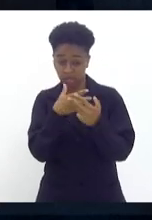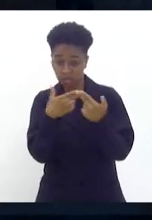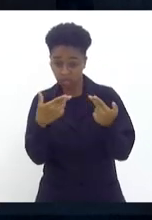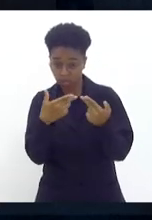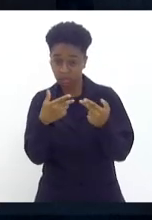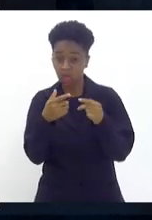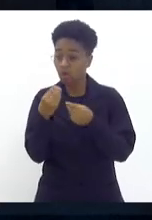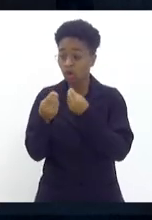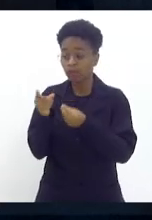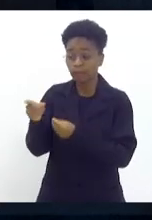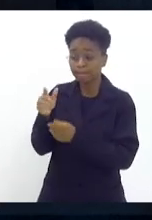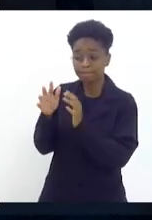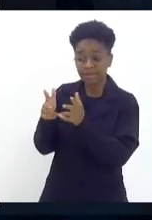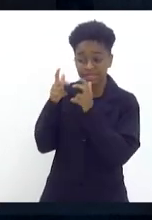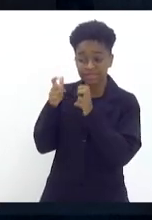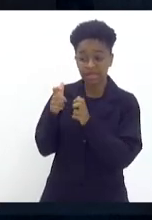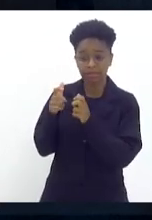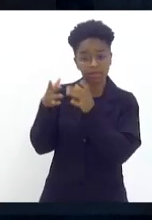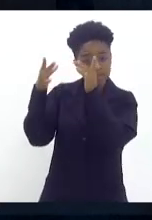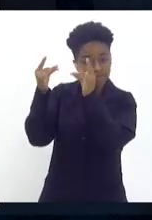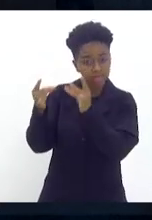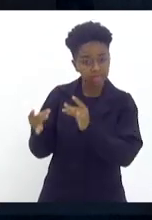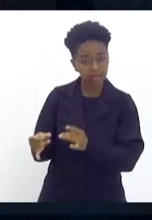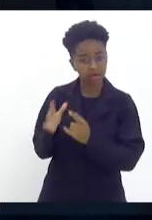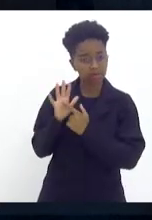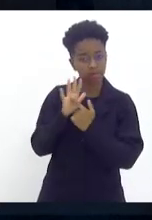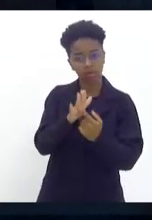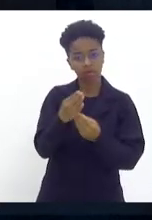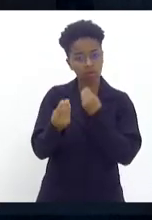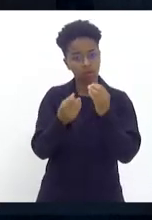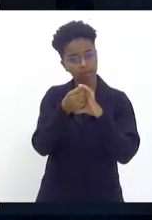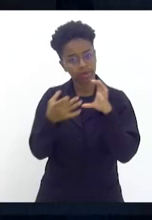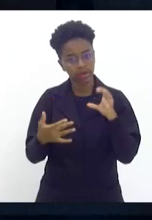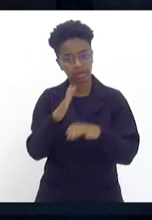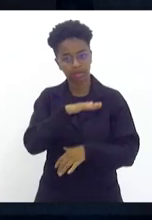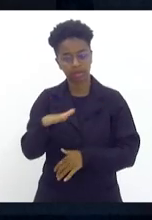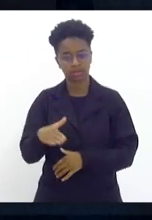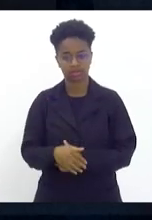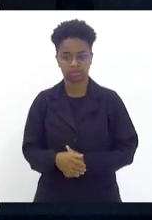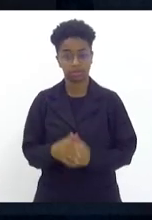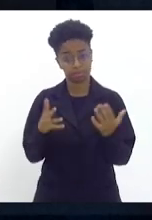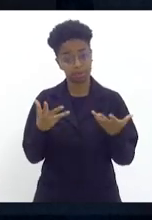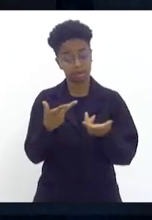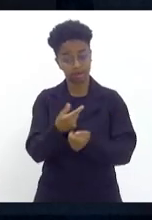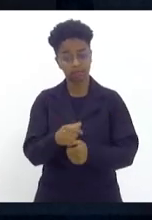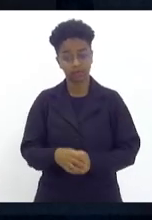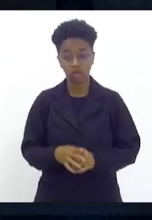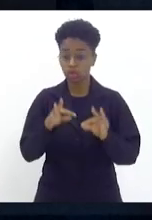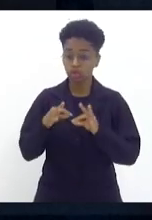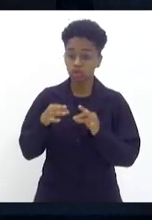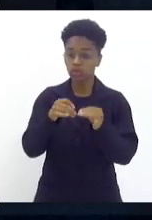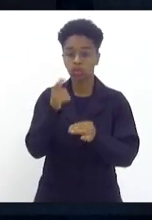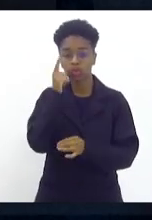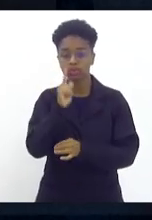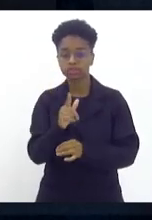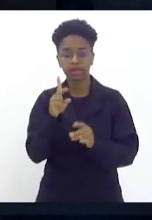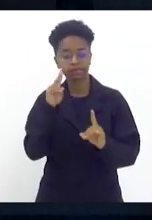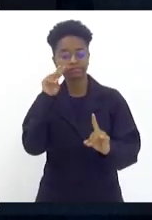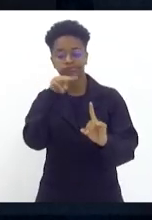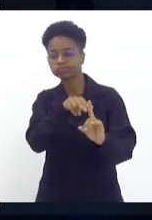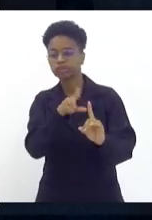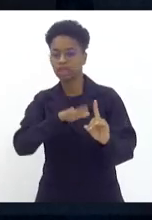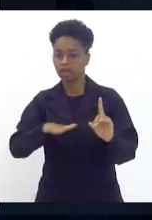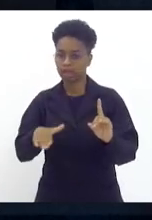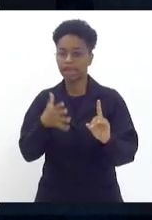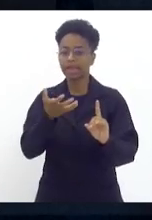você enxerga uma visão completa da criança? Olha que maravilha. Todo mundo enxergando essa criança, todo